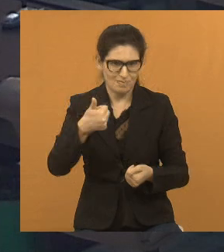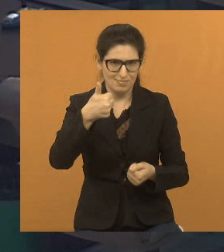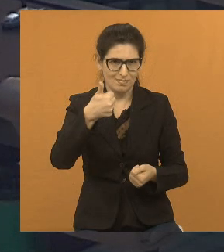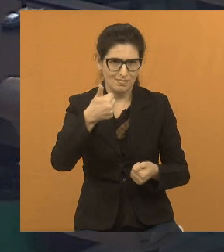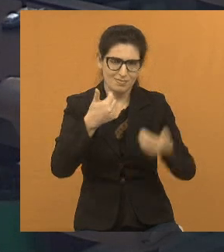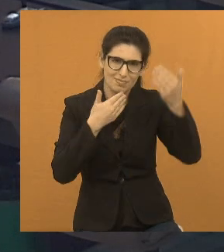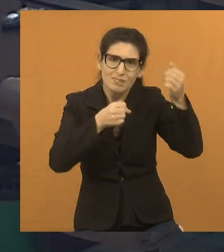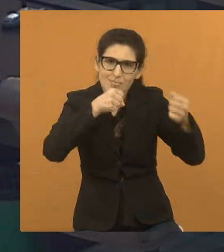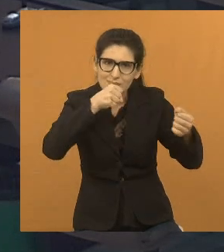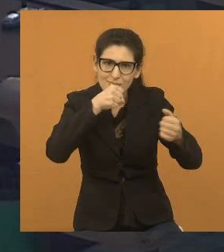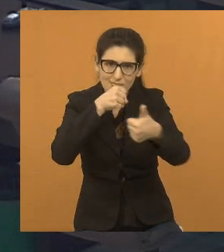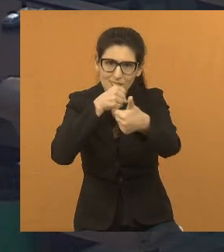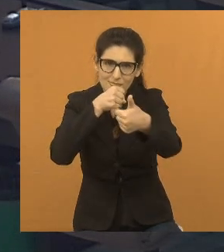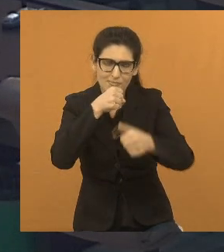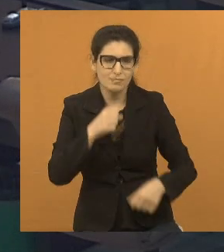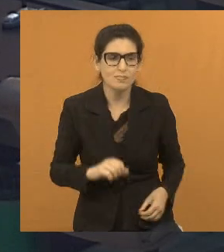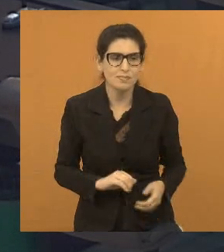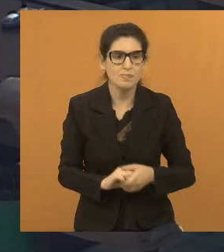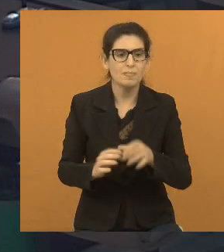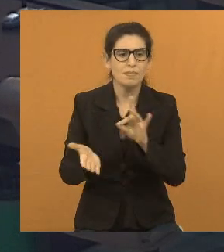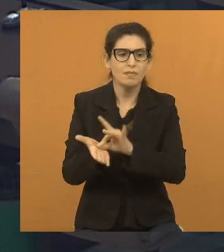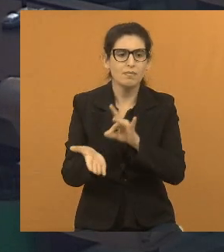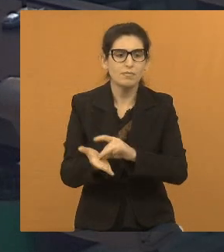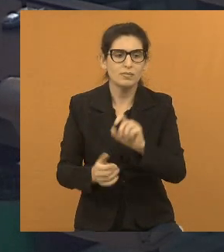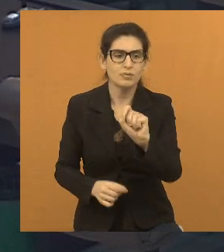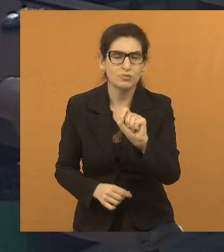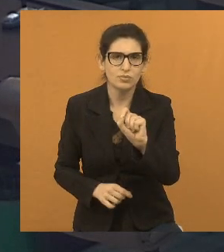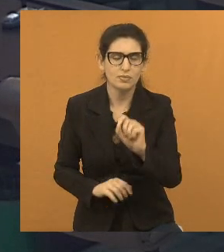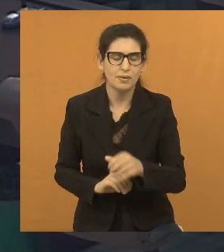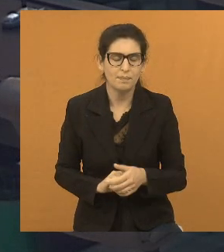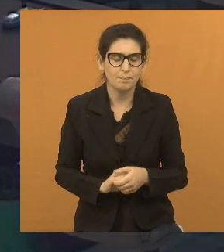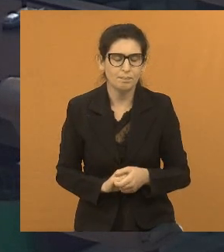É o seguinte, na realidade,